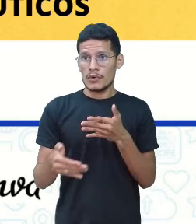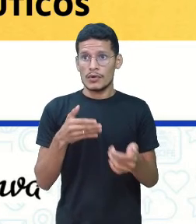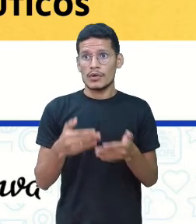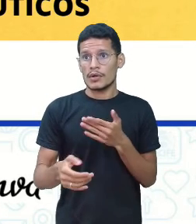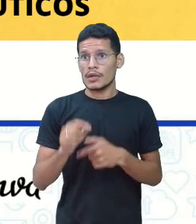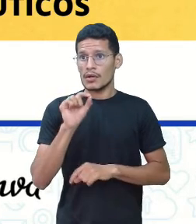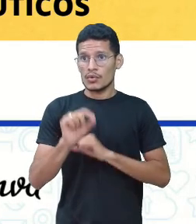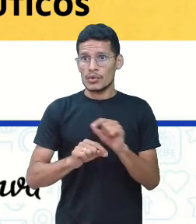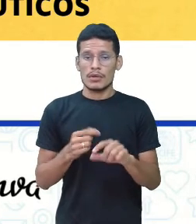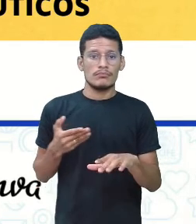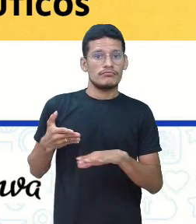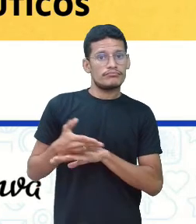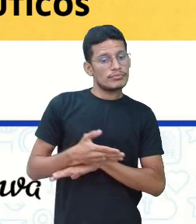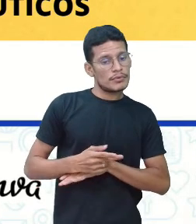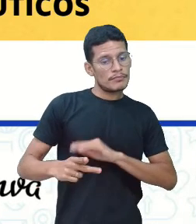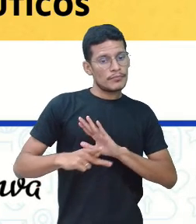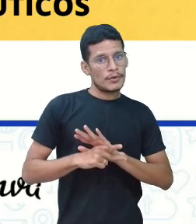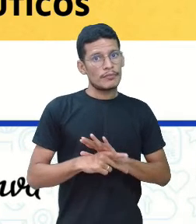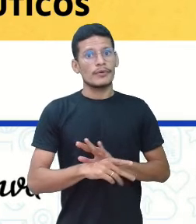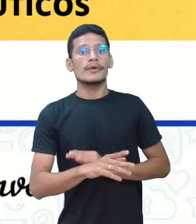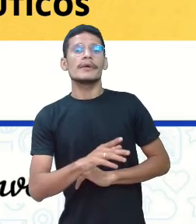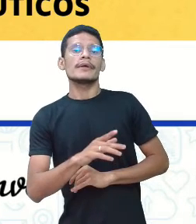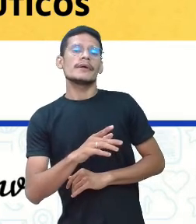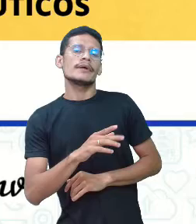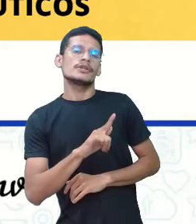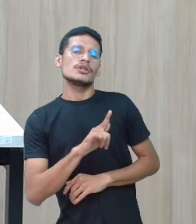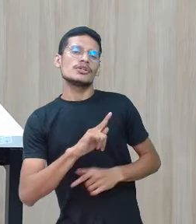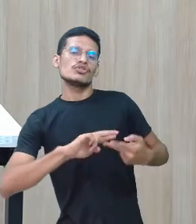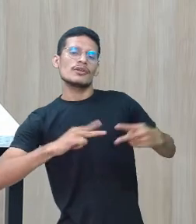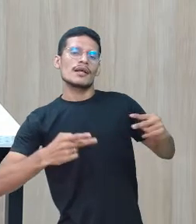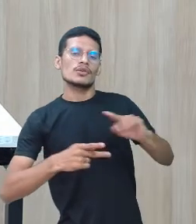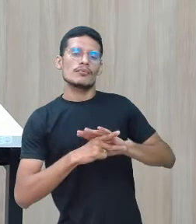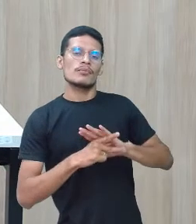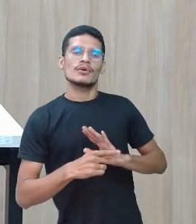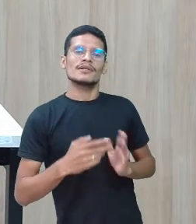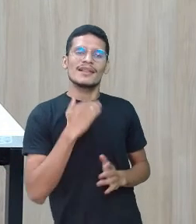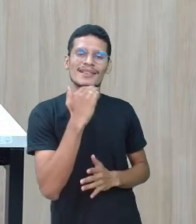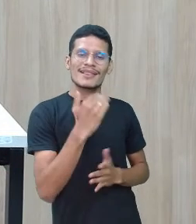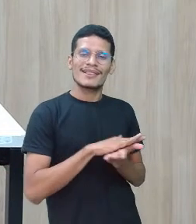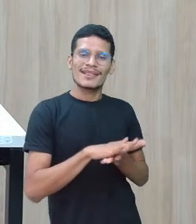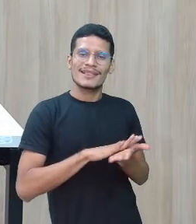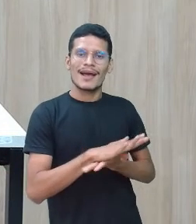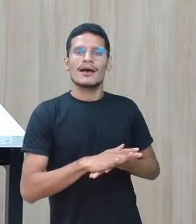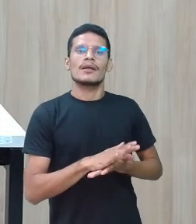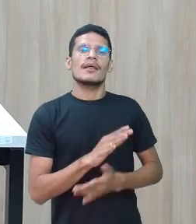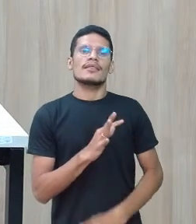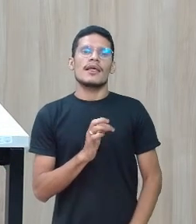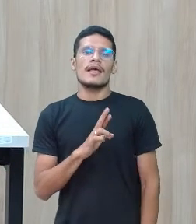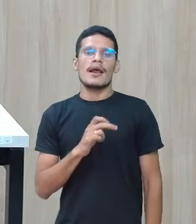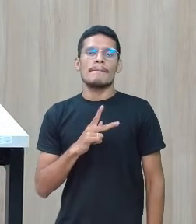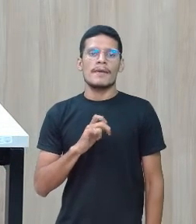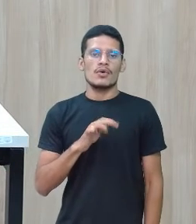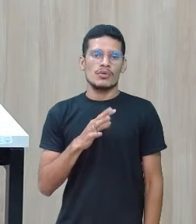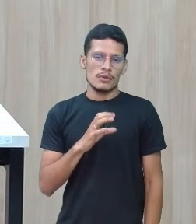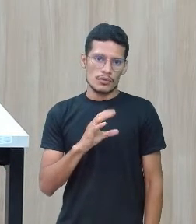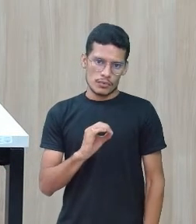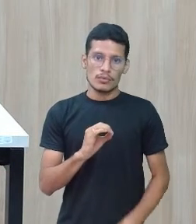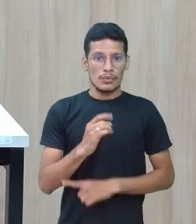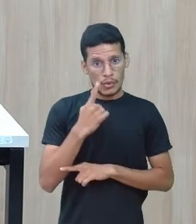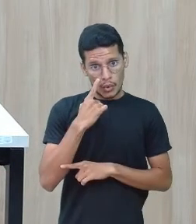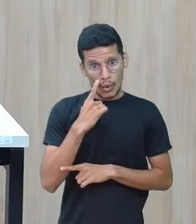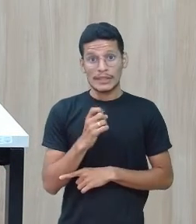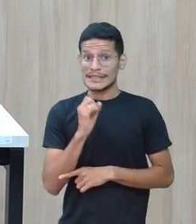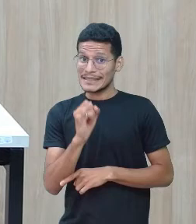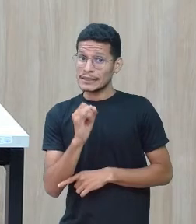sobre o patrimônio genético sem fins terapêuticos. Então, a legislação brasileira só facilita se for